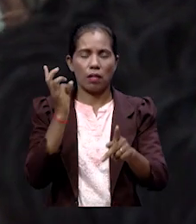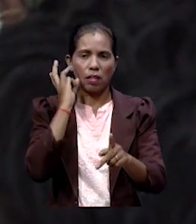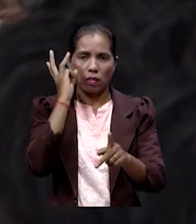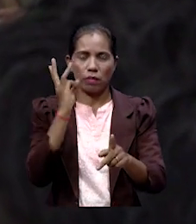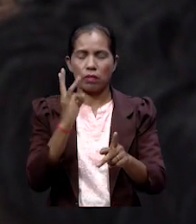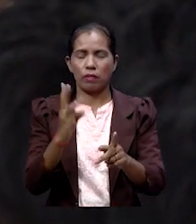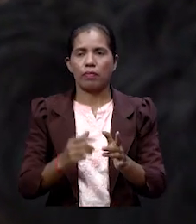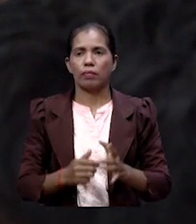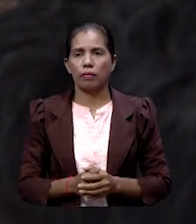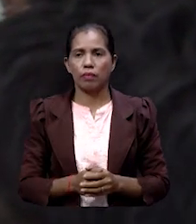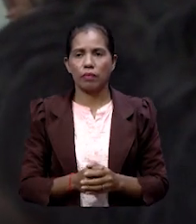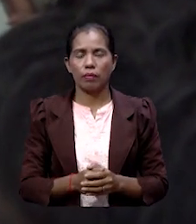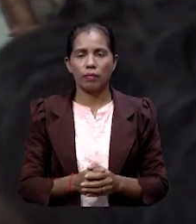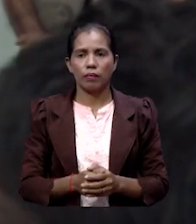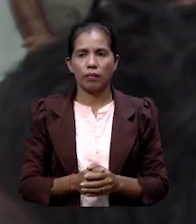pública, standard